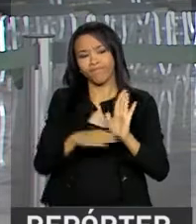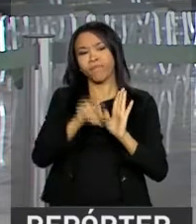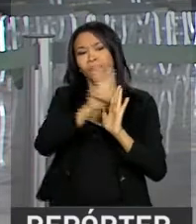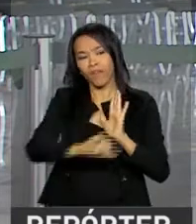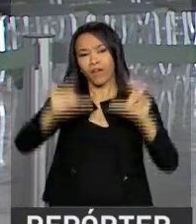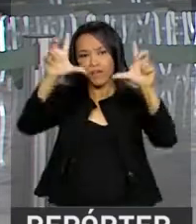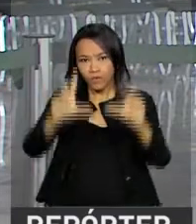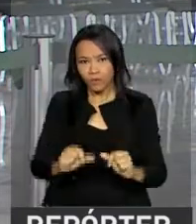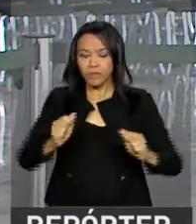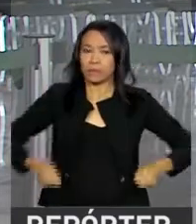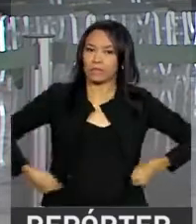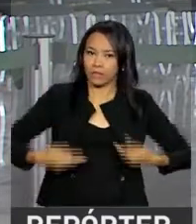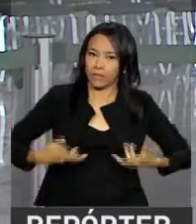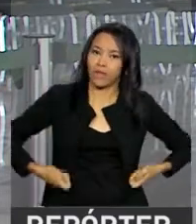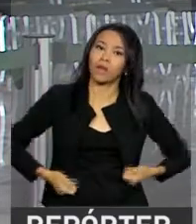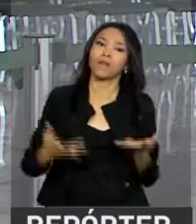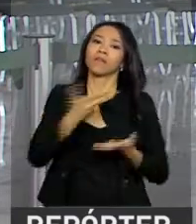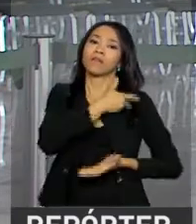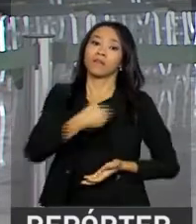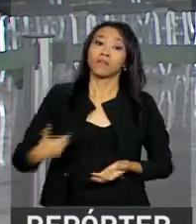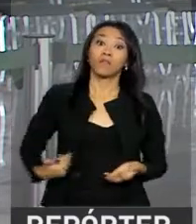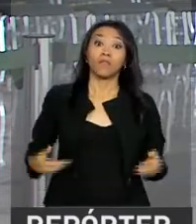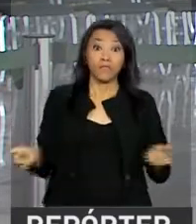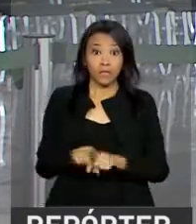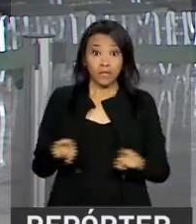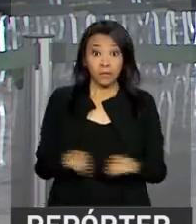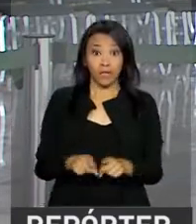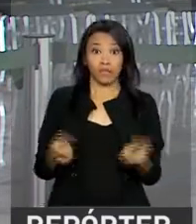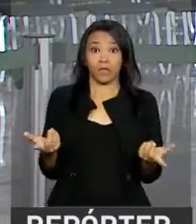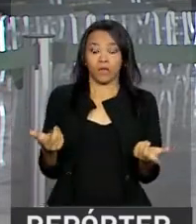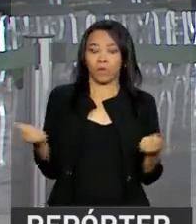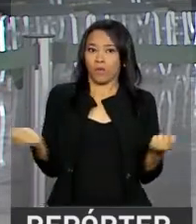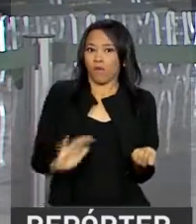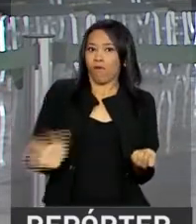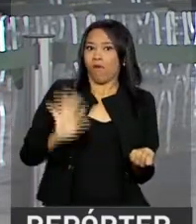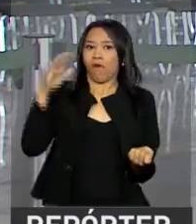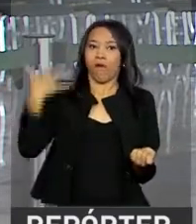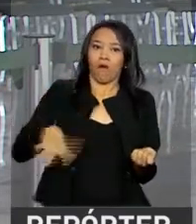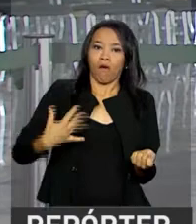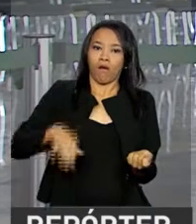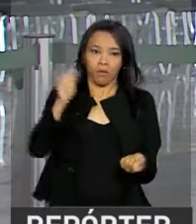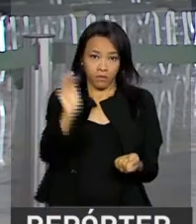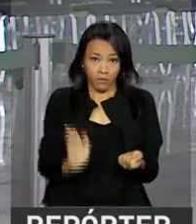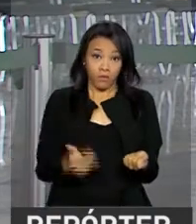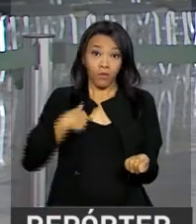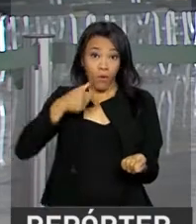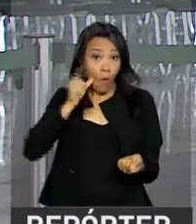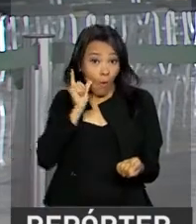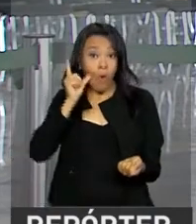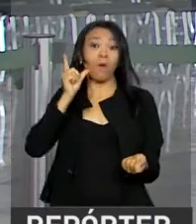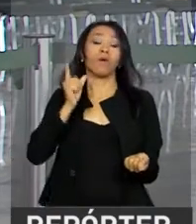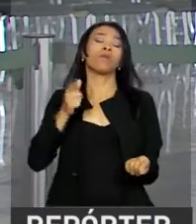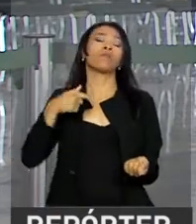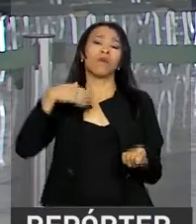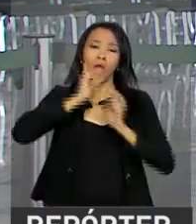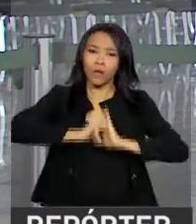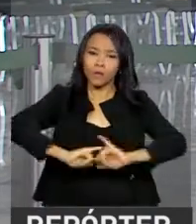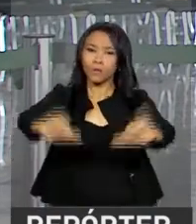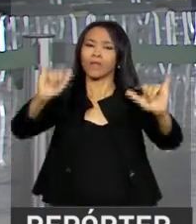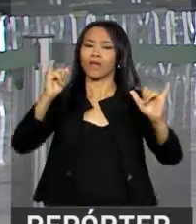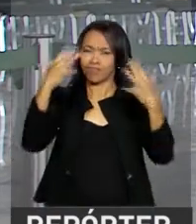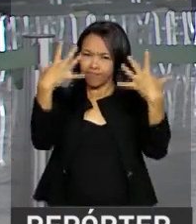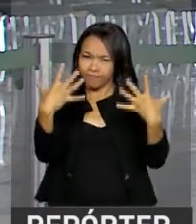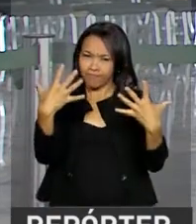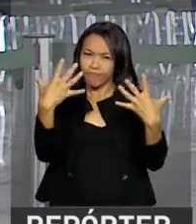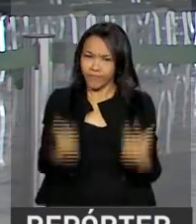e também diminuir o custo de produção no brasil o anúncio dessas medidas foi feito ontem aqui no palácio do planalto vamos